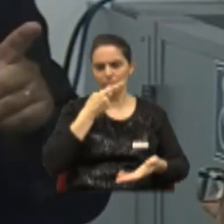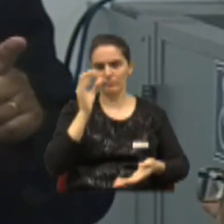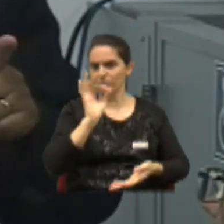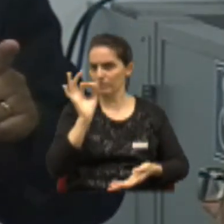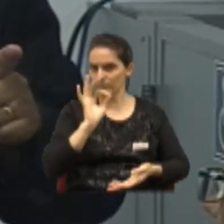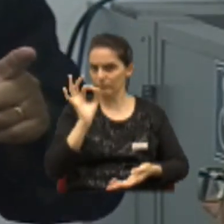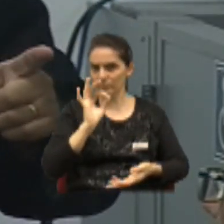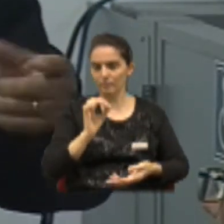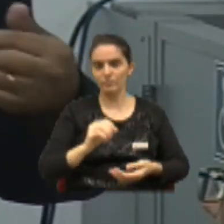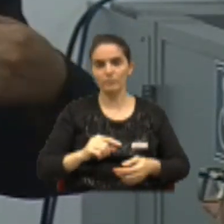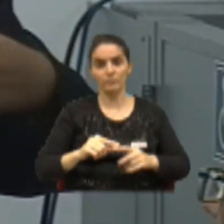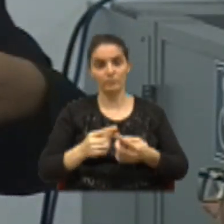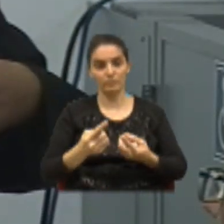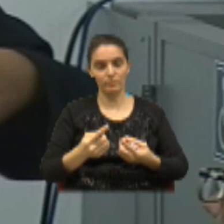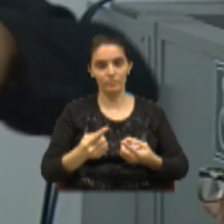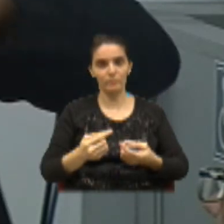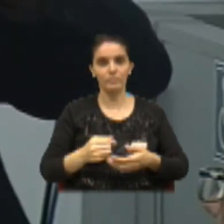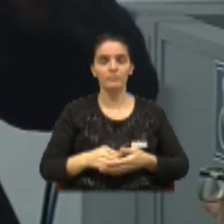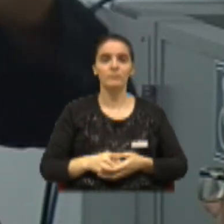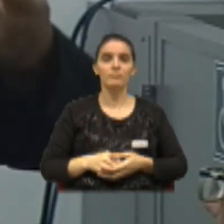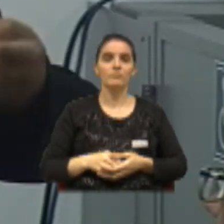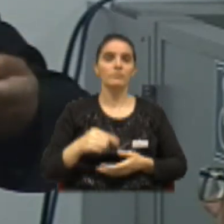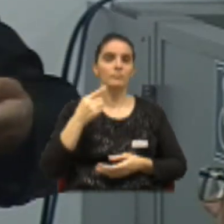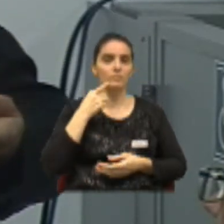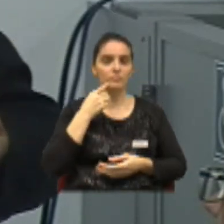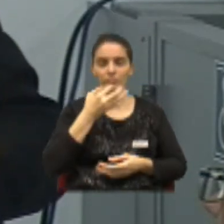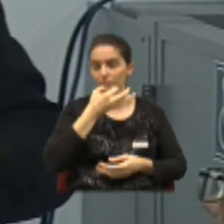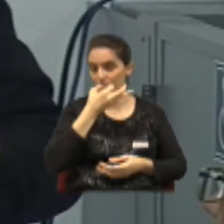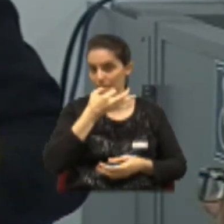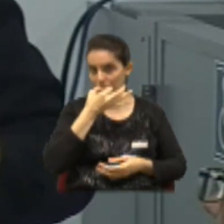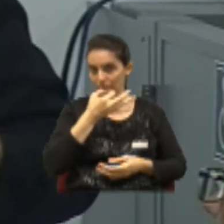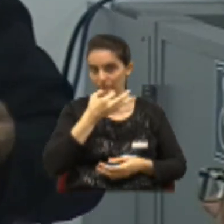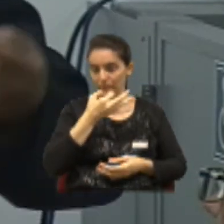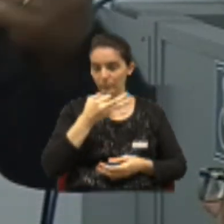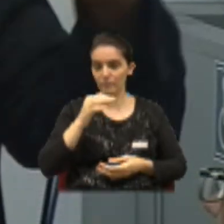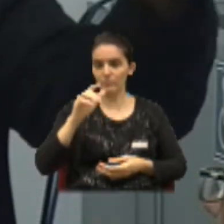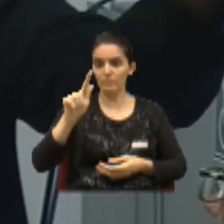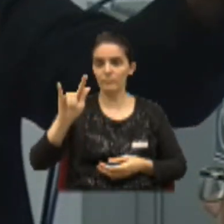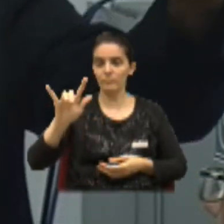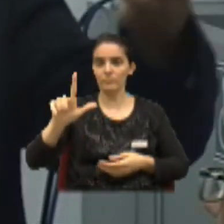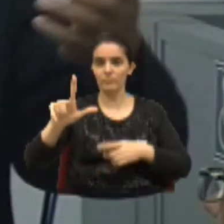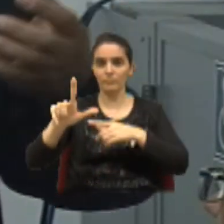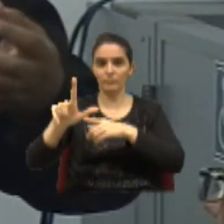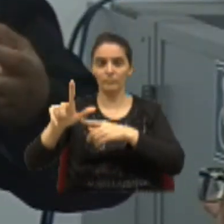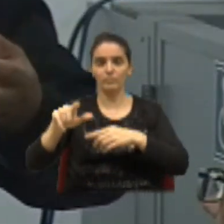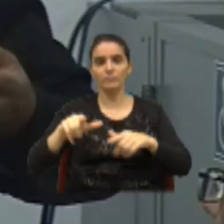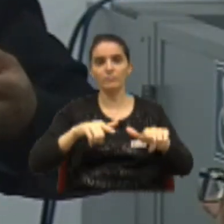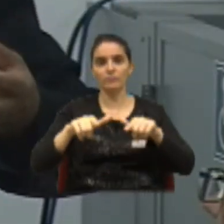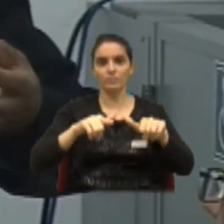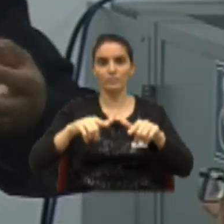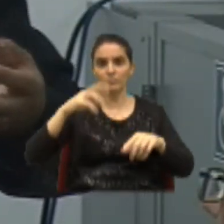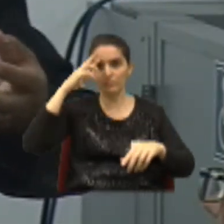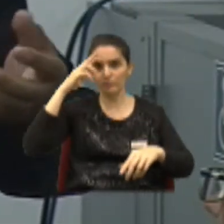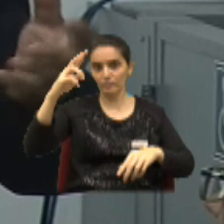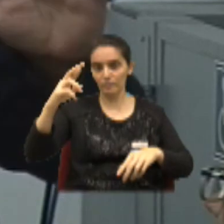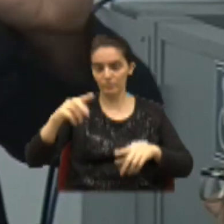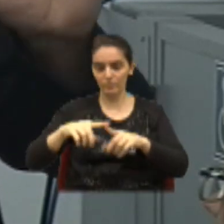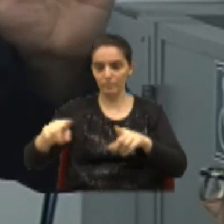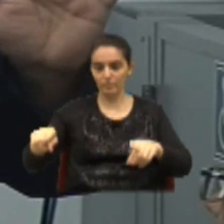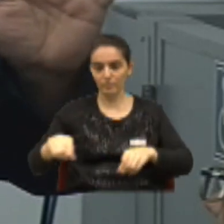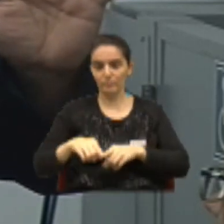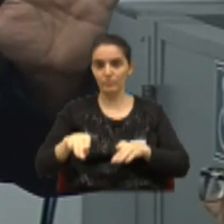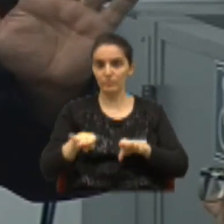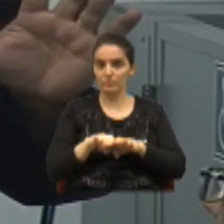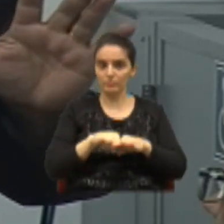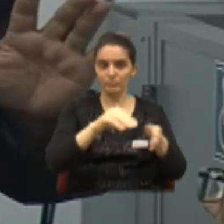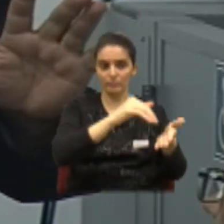ele acumula, na minha opinião, 2 funções importantes, que é a de chefe de gabinete e secretário interino da saúde, que eu